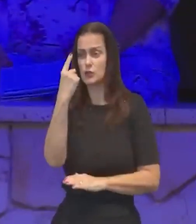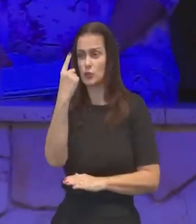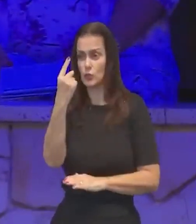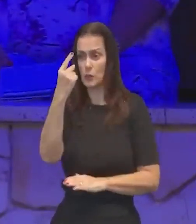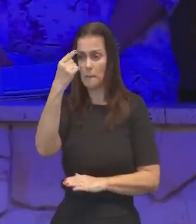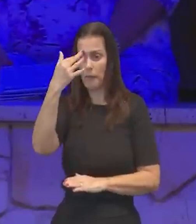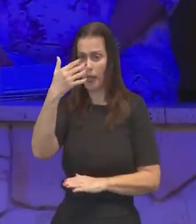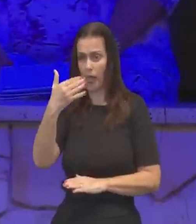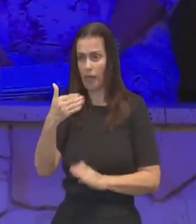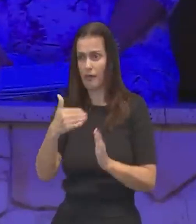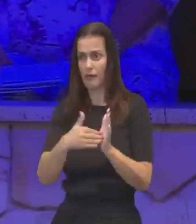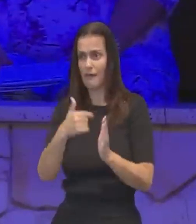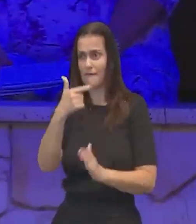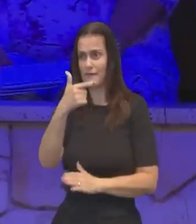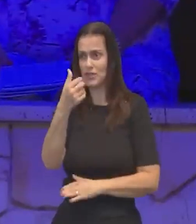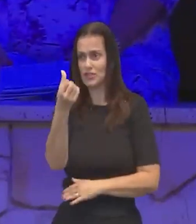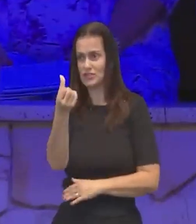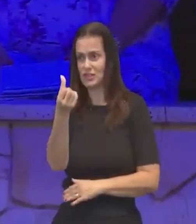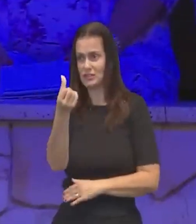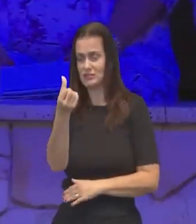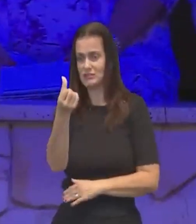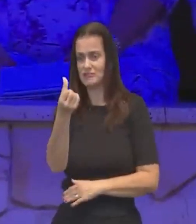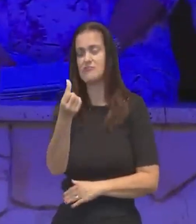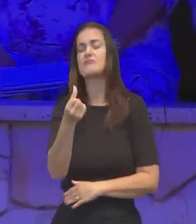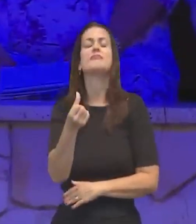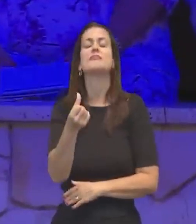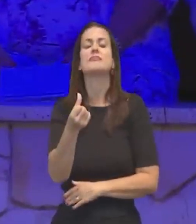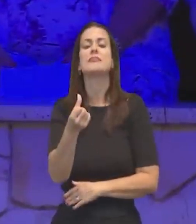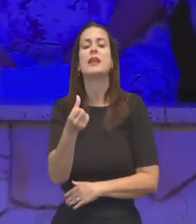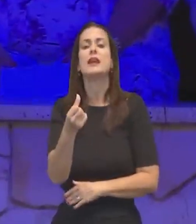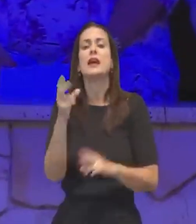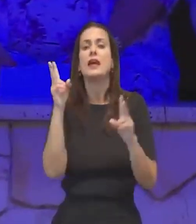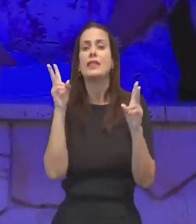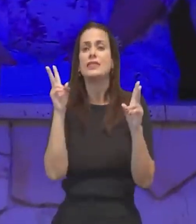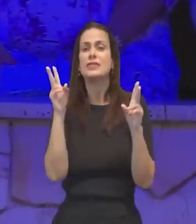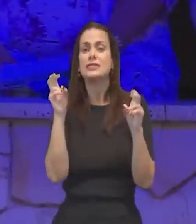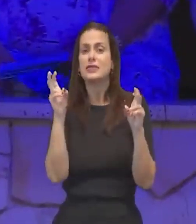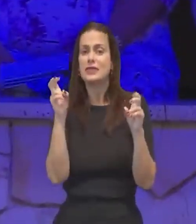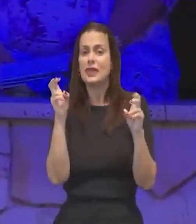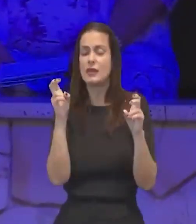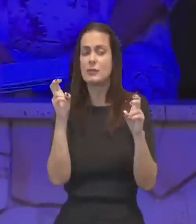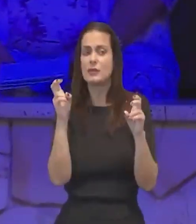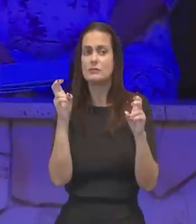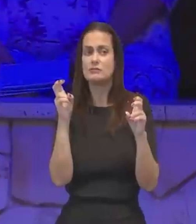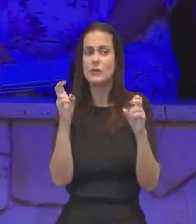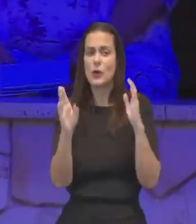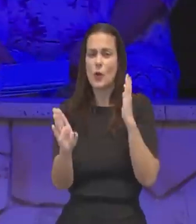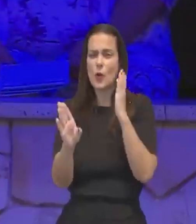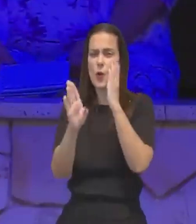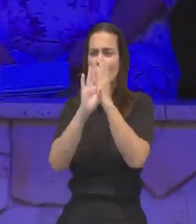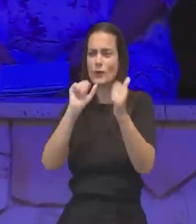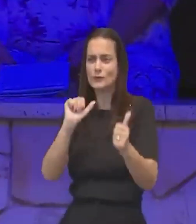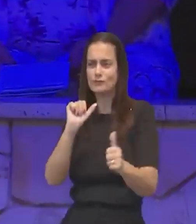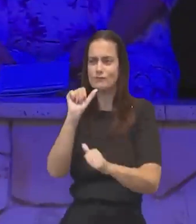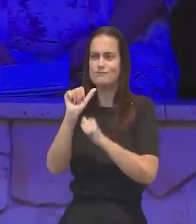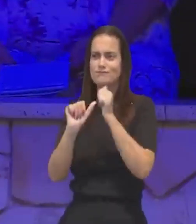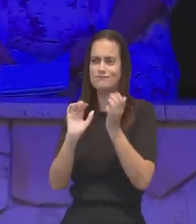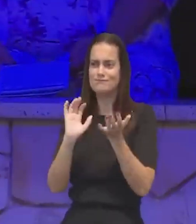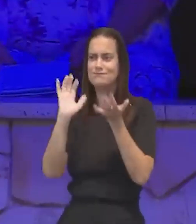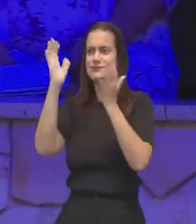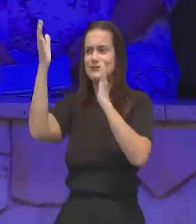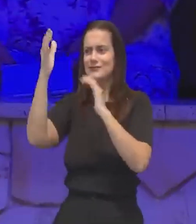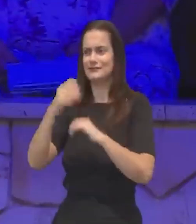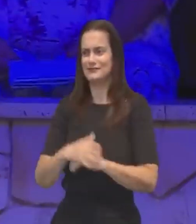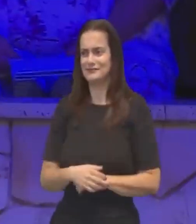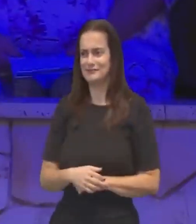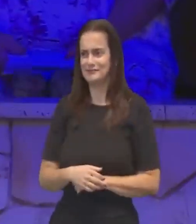26. E o tema dessa pregação tem como esse título, um encontro transformador.